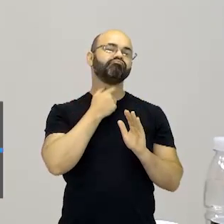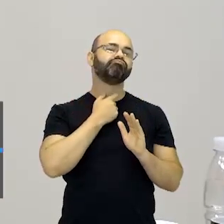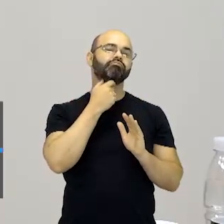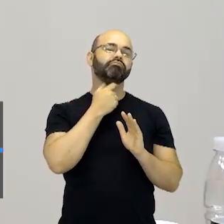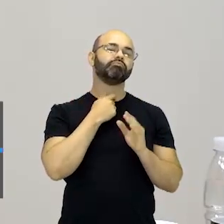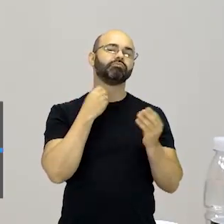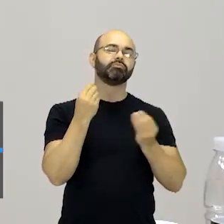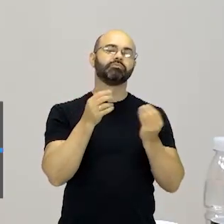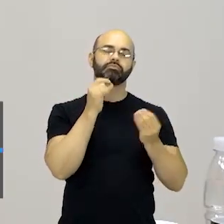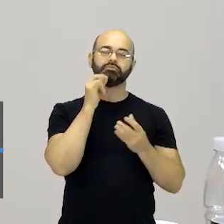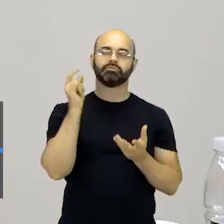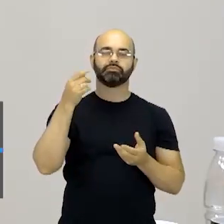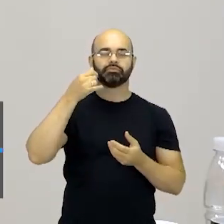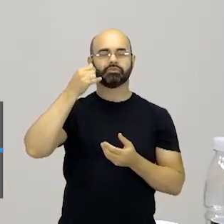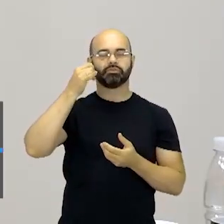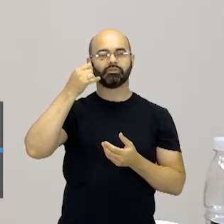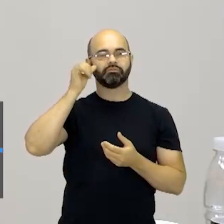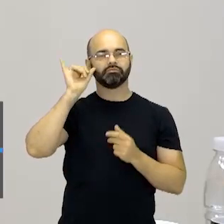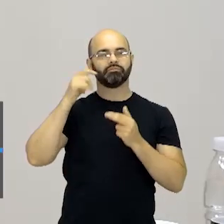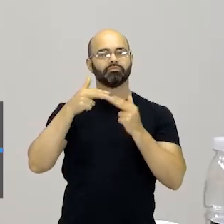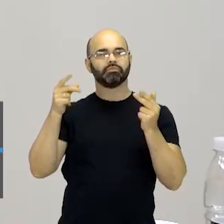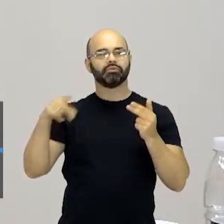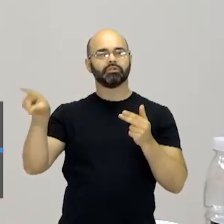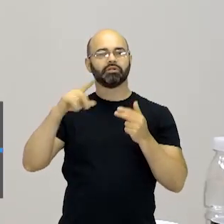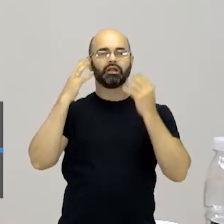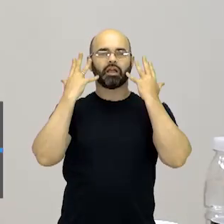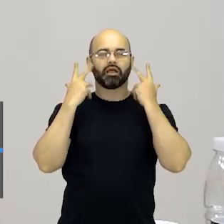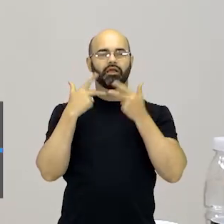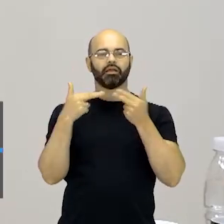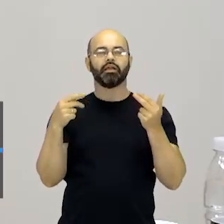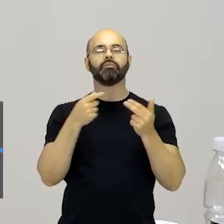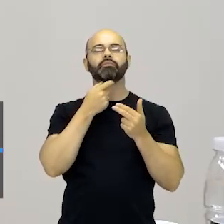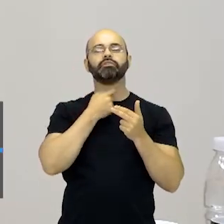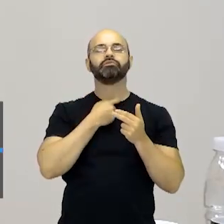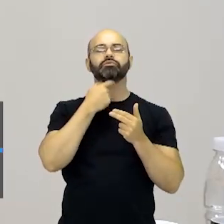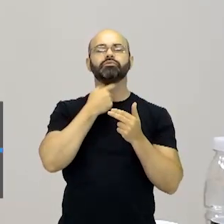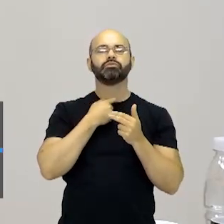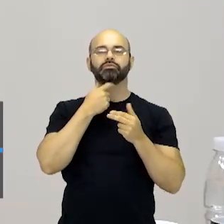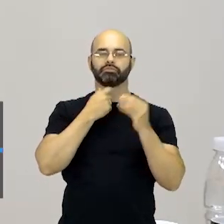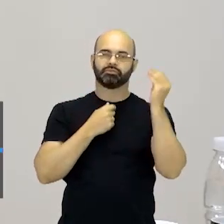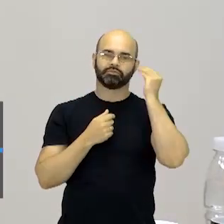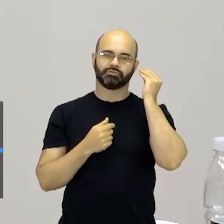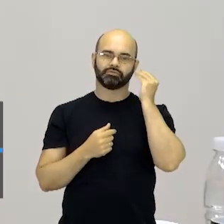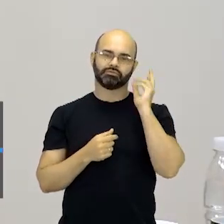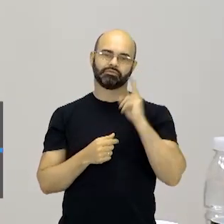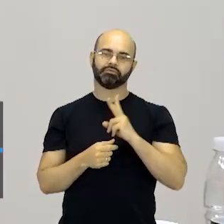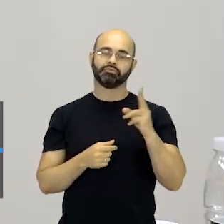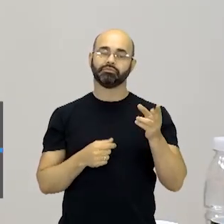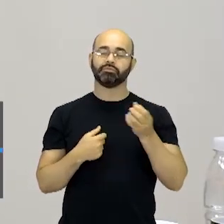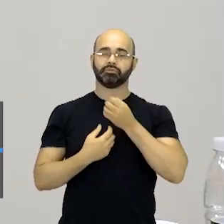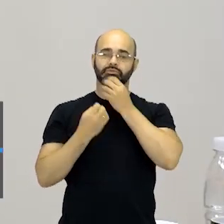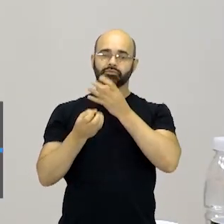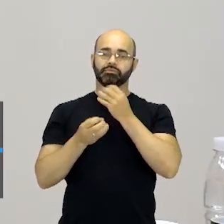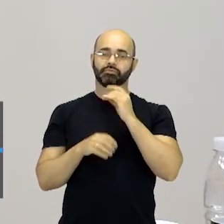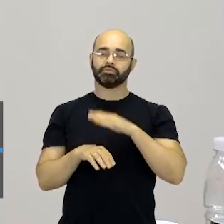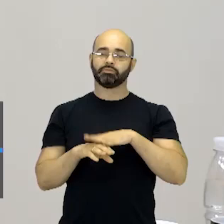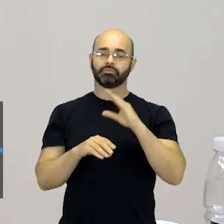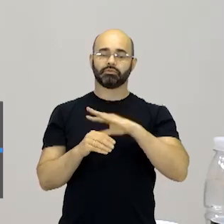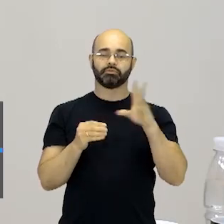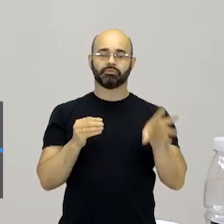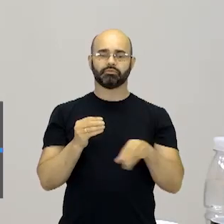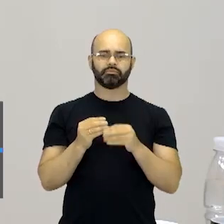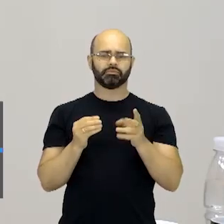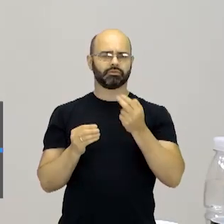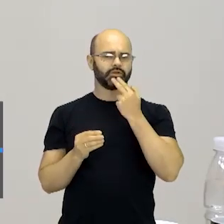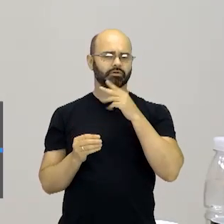que era o som que os animais faziam. Sim. Dentro desse contexto aí, eu coloquei mais algumas informações para curiosidade. Professora, língua